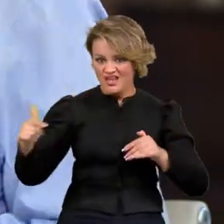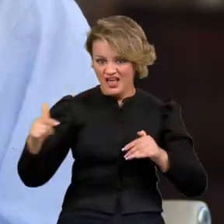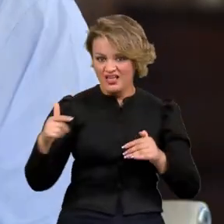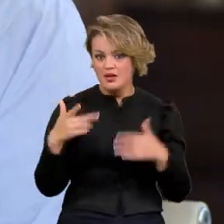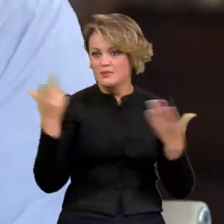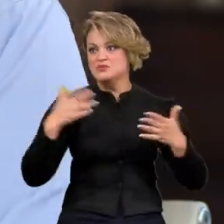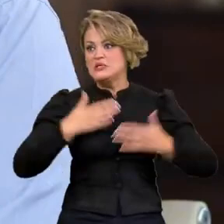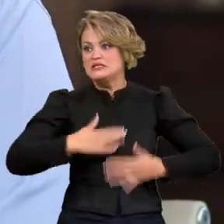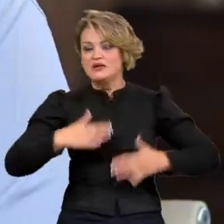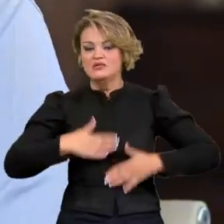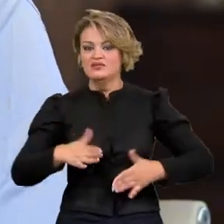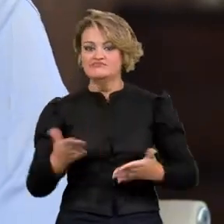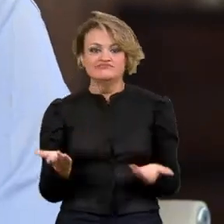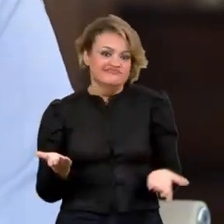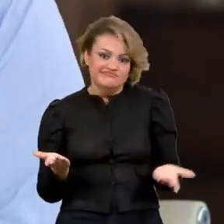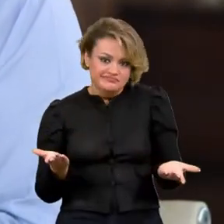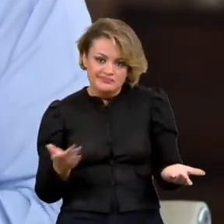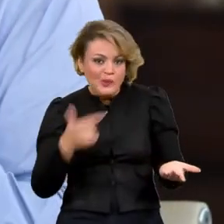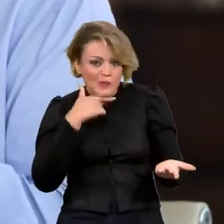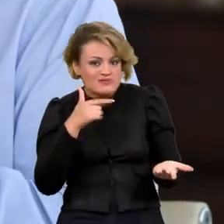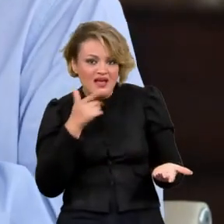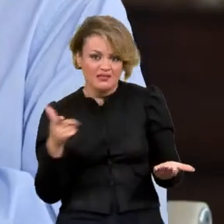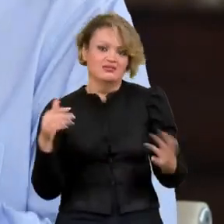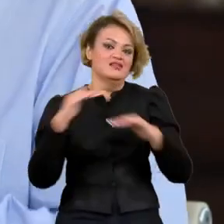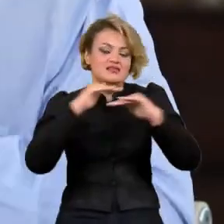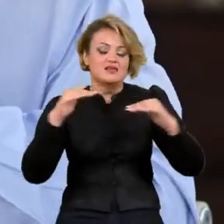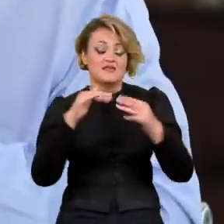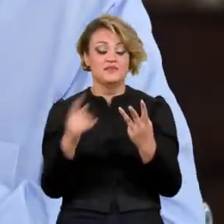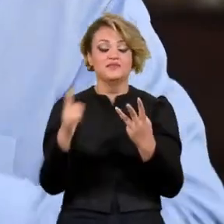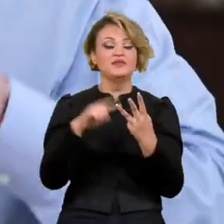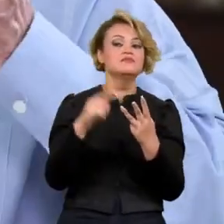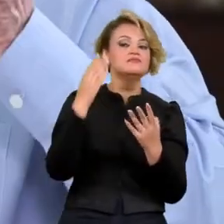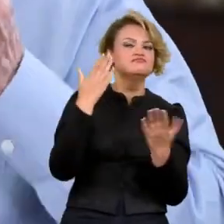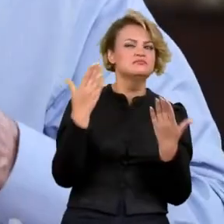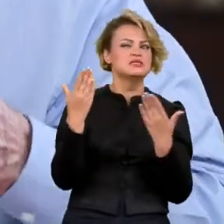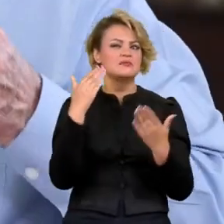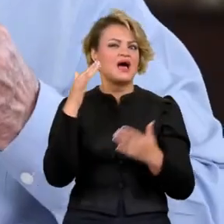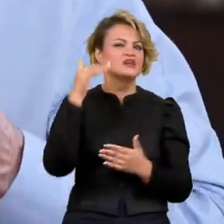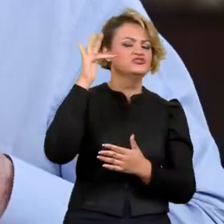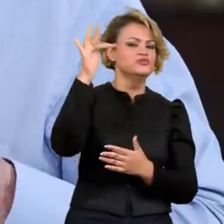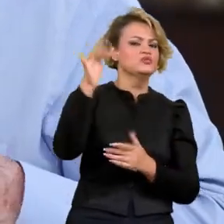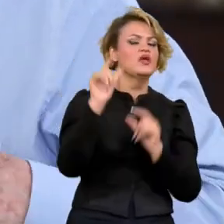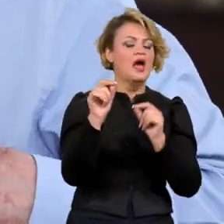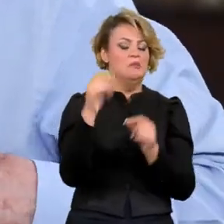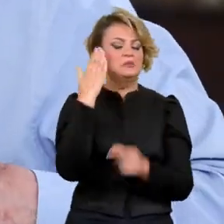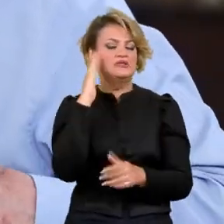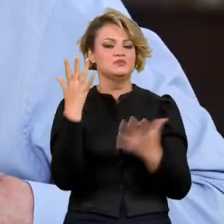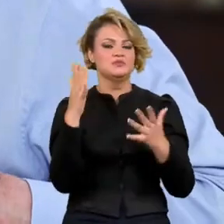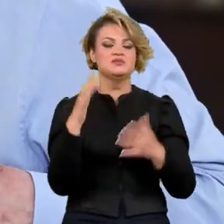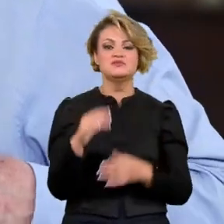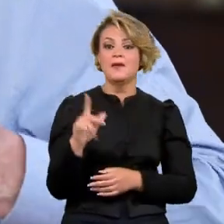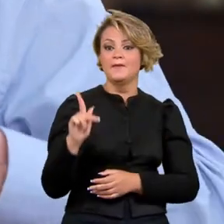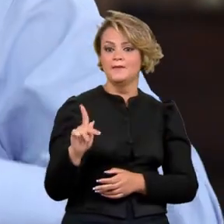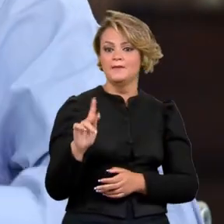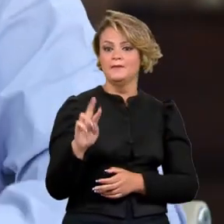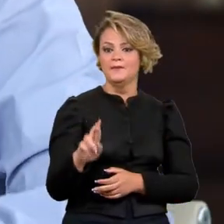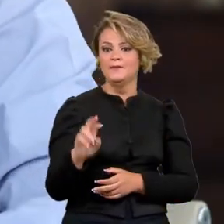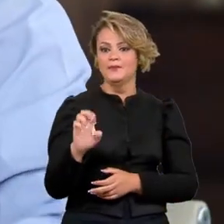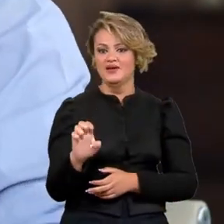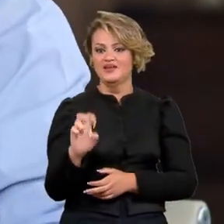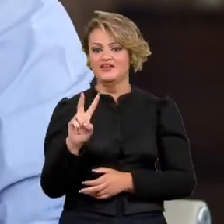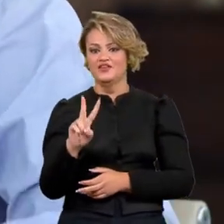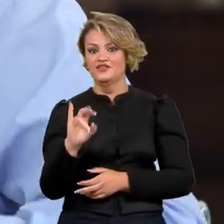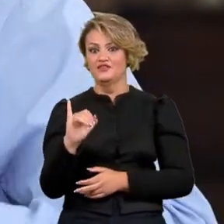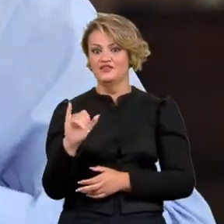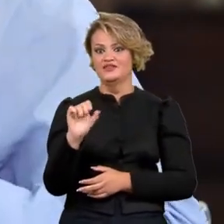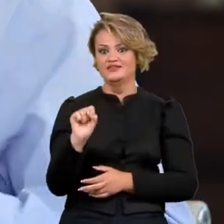não dão certo e a outra é previsibilidade Ou seja é muito importante que a gente tenha consciência que o trabalhador desde